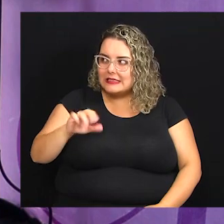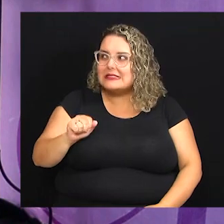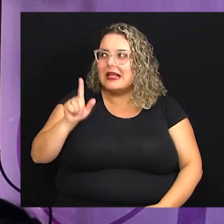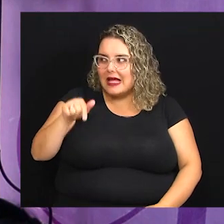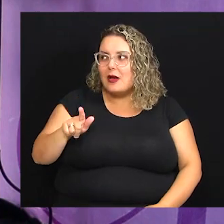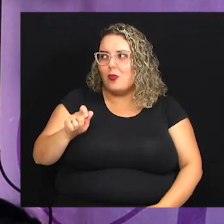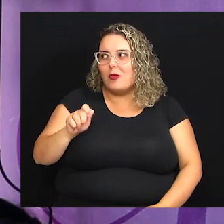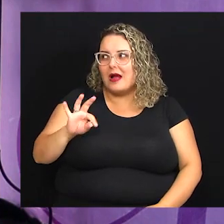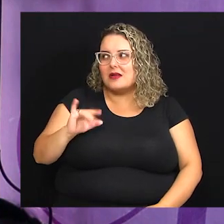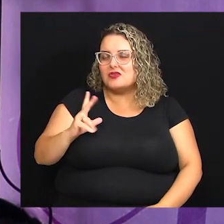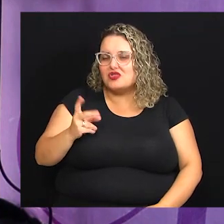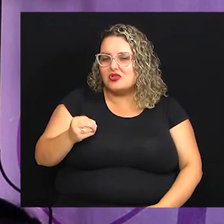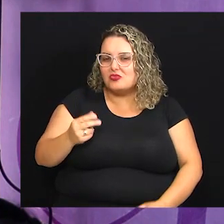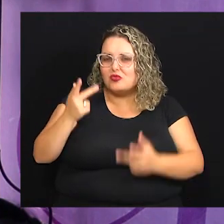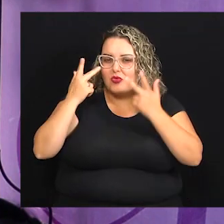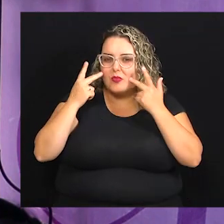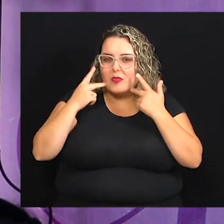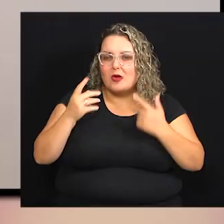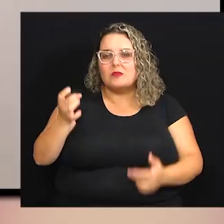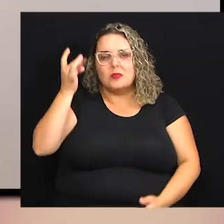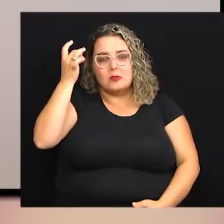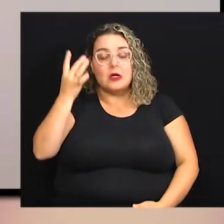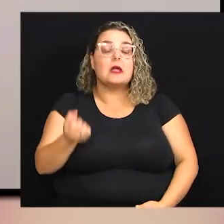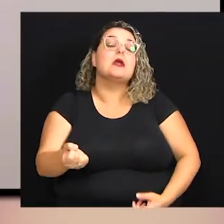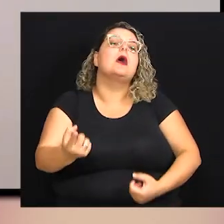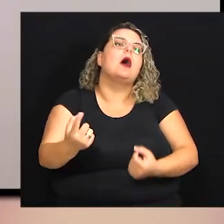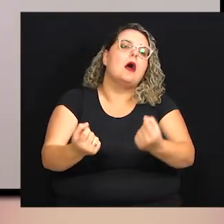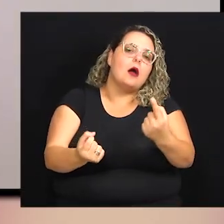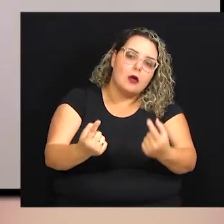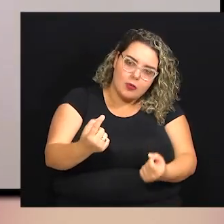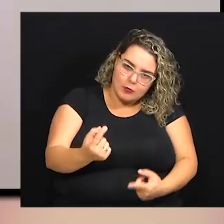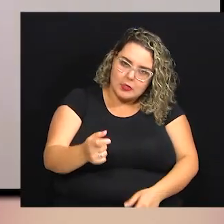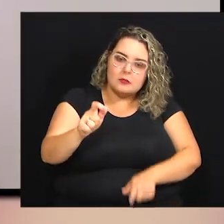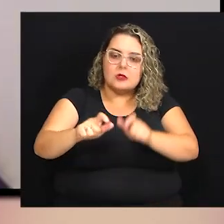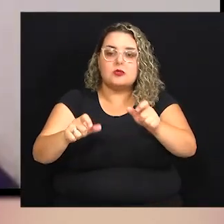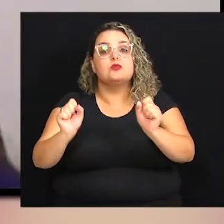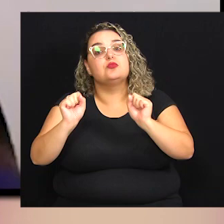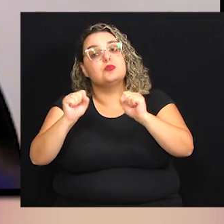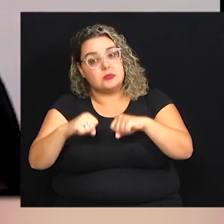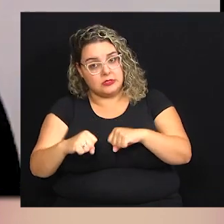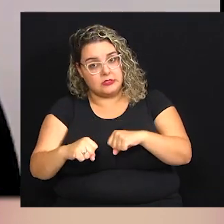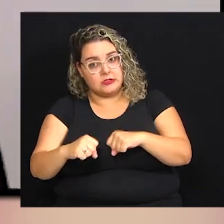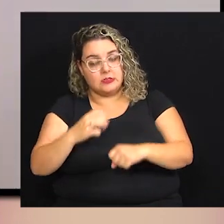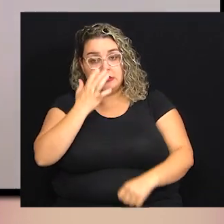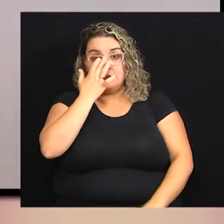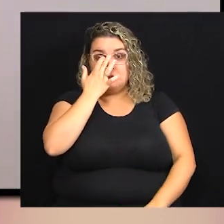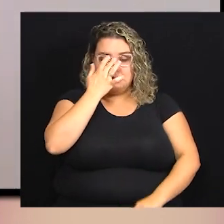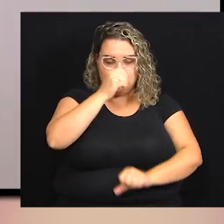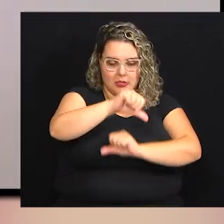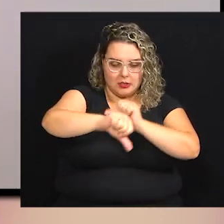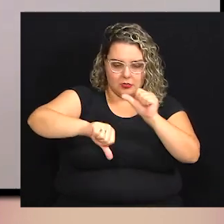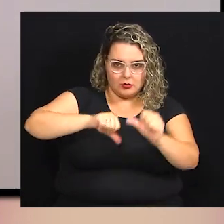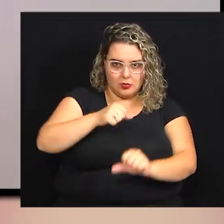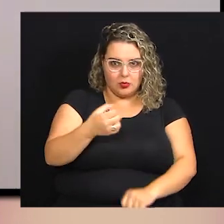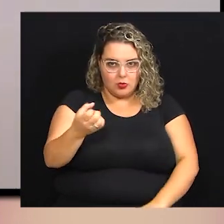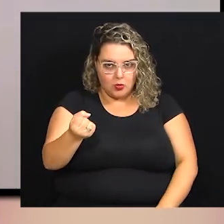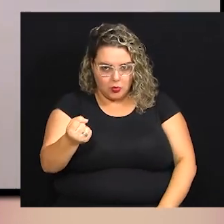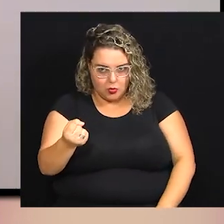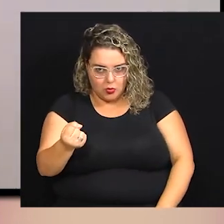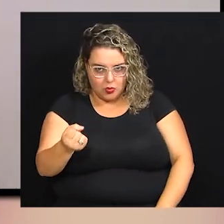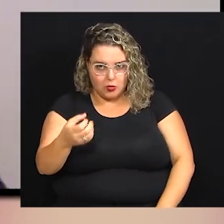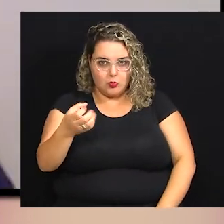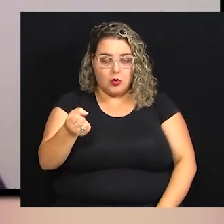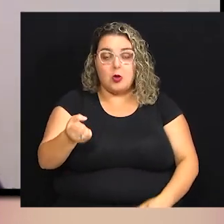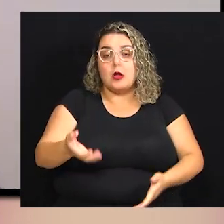também é um gatilho comum para dor de cabeça? Em algumas pessoas, sim. E aí a gente troca o leite por